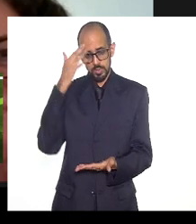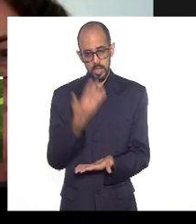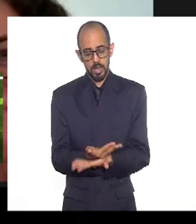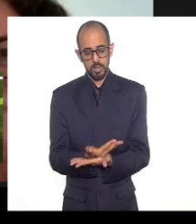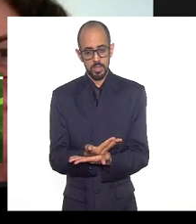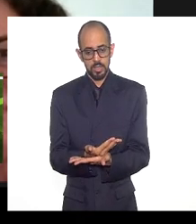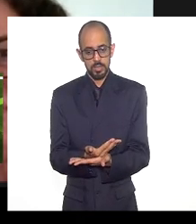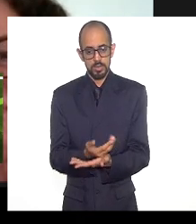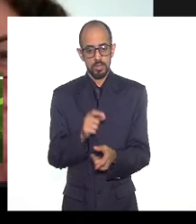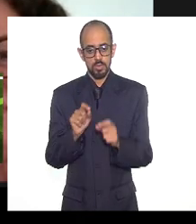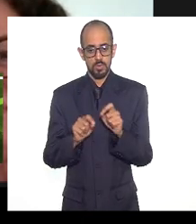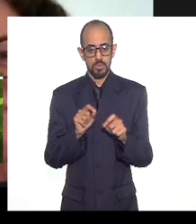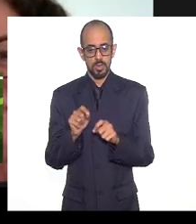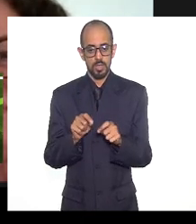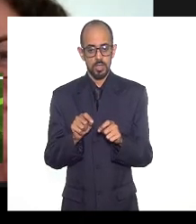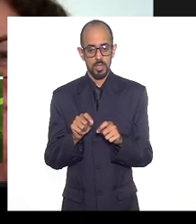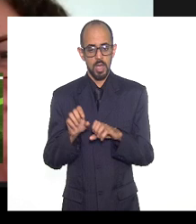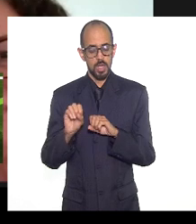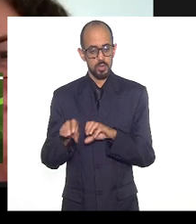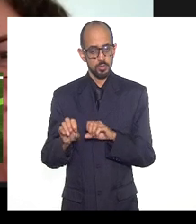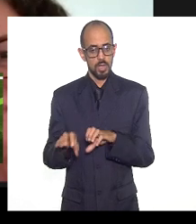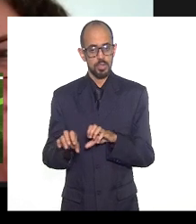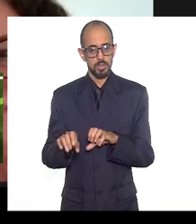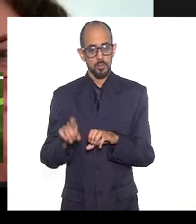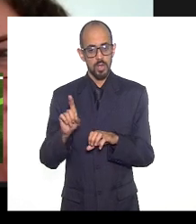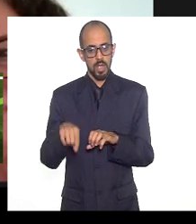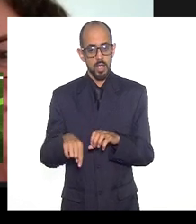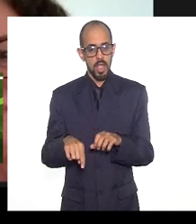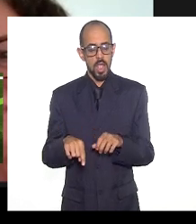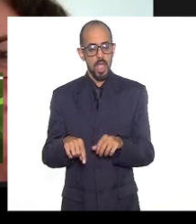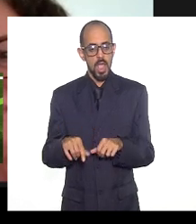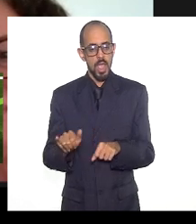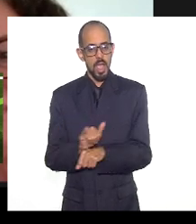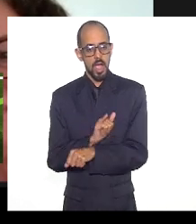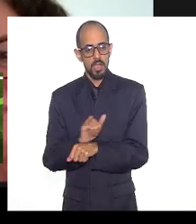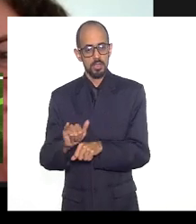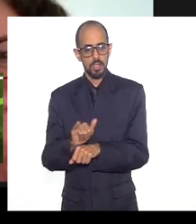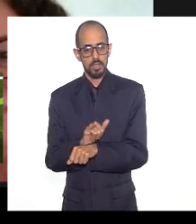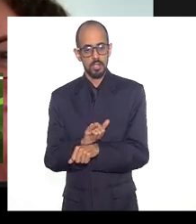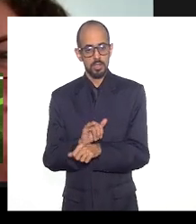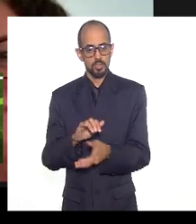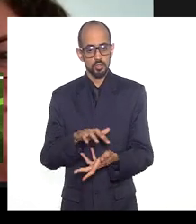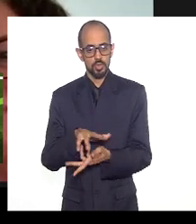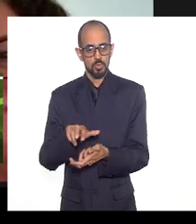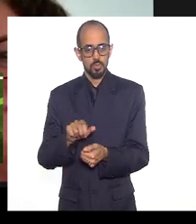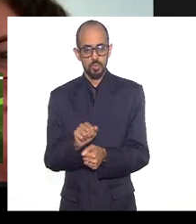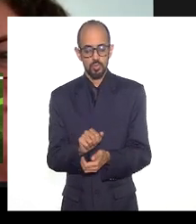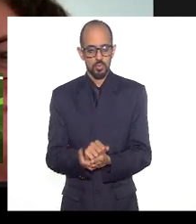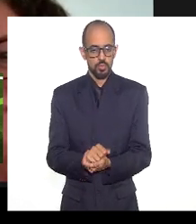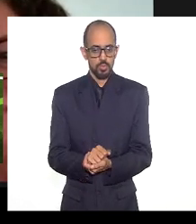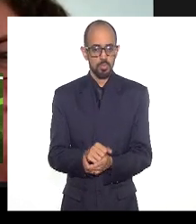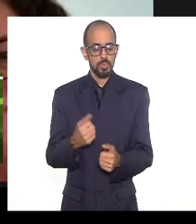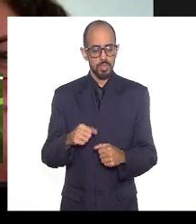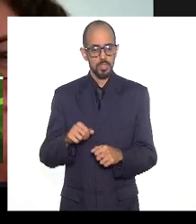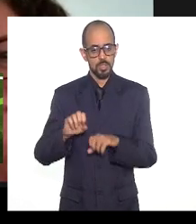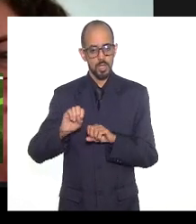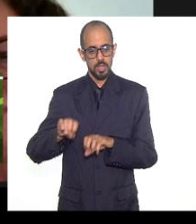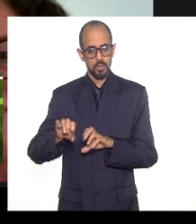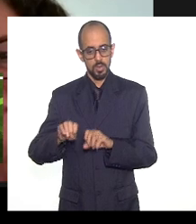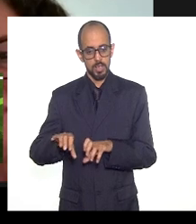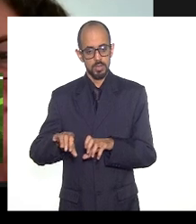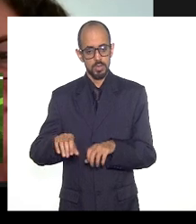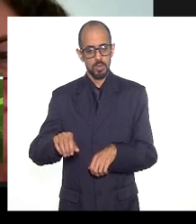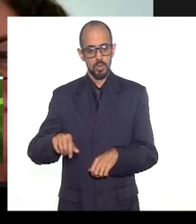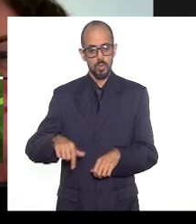A educação é a mola do mundo e tem que ter educação de qualidade para essas crianças,